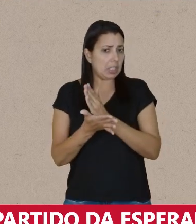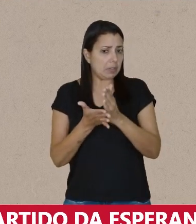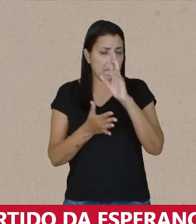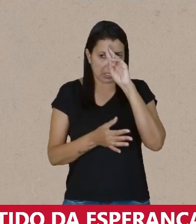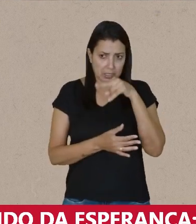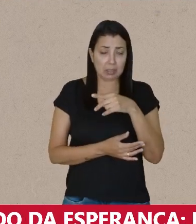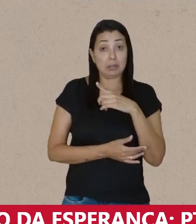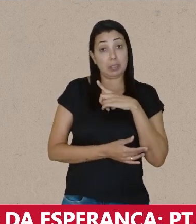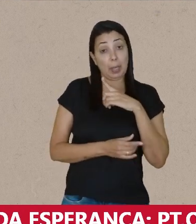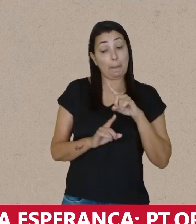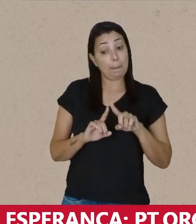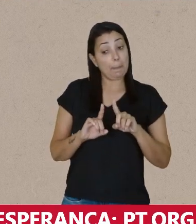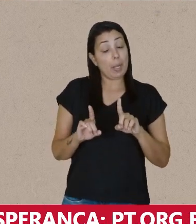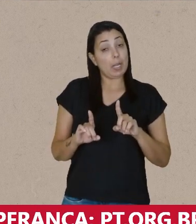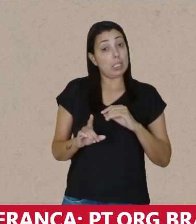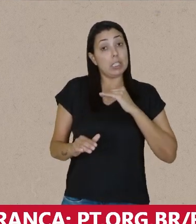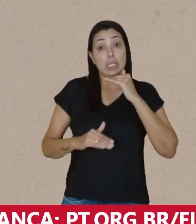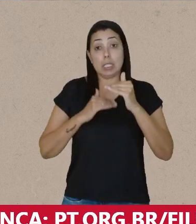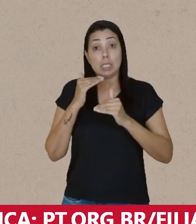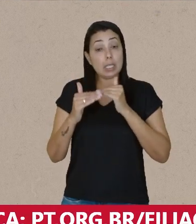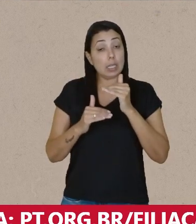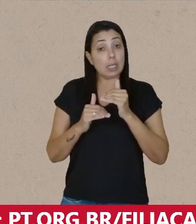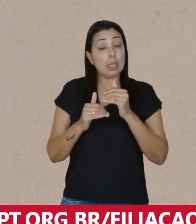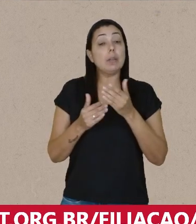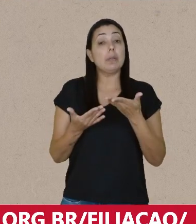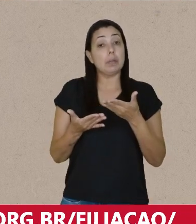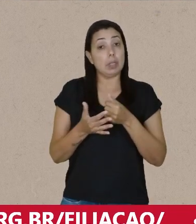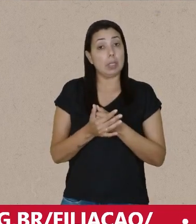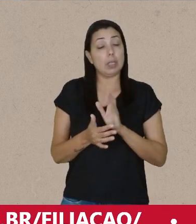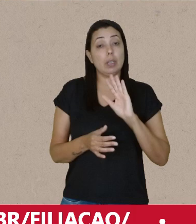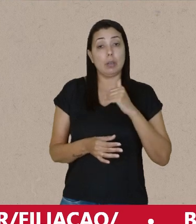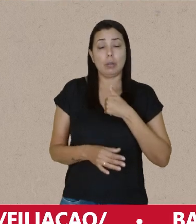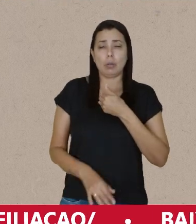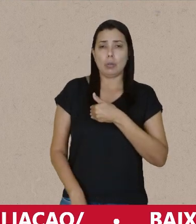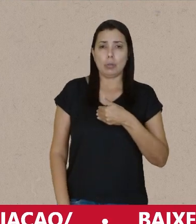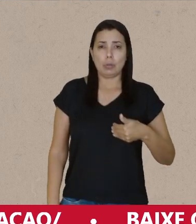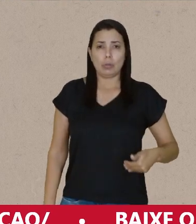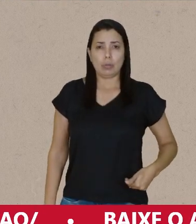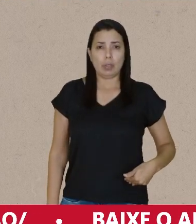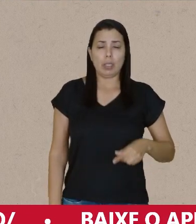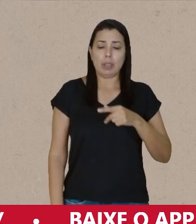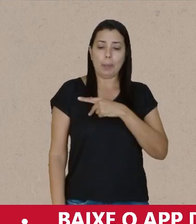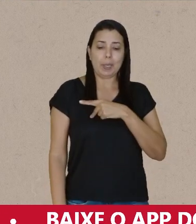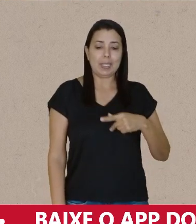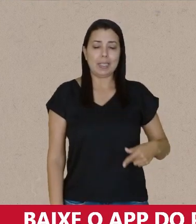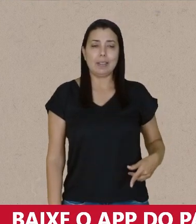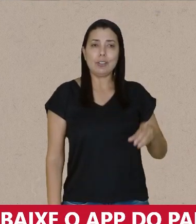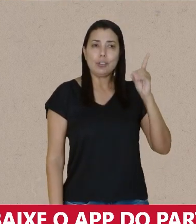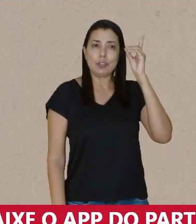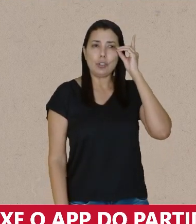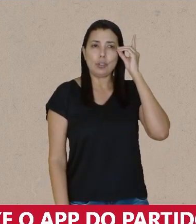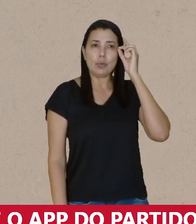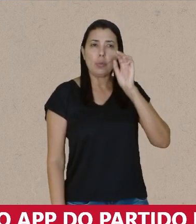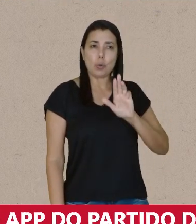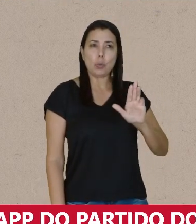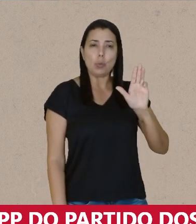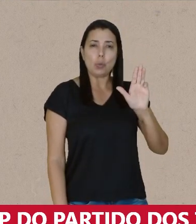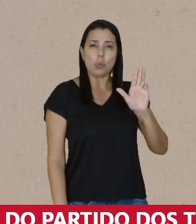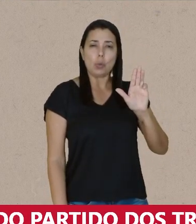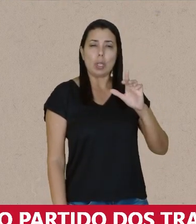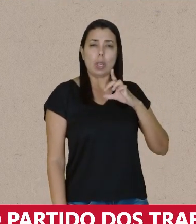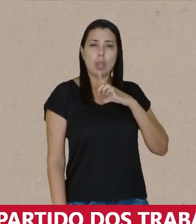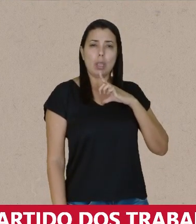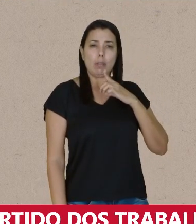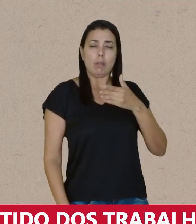razão. Mas ninguém pode dizer que nos nossos governos, da presidente Dilma e do Lula,